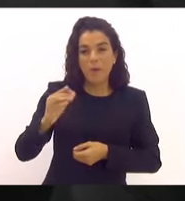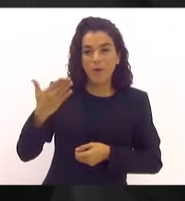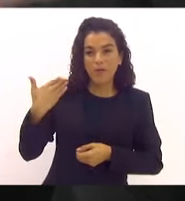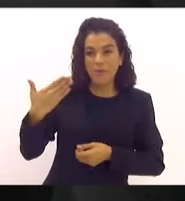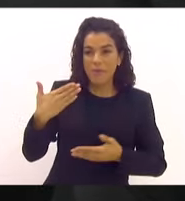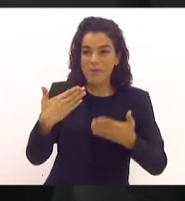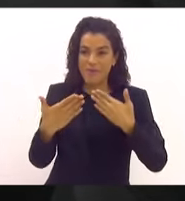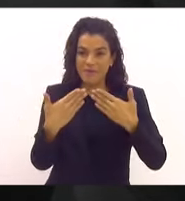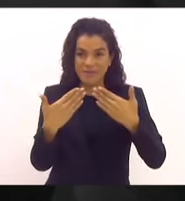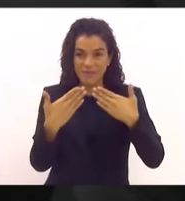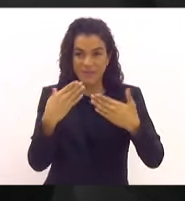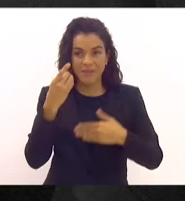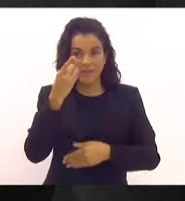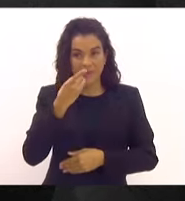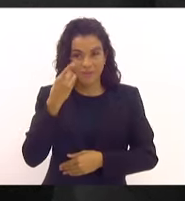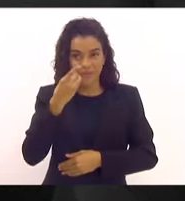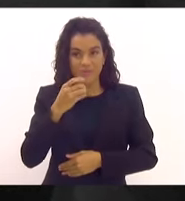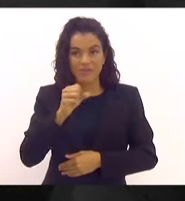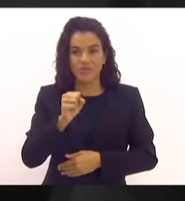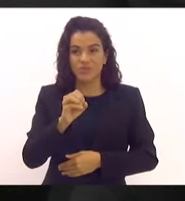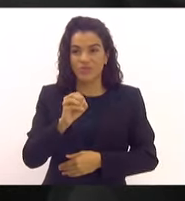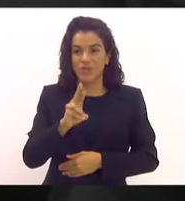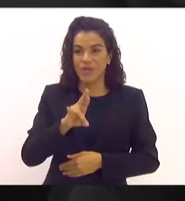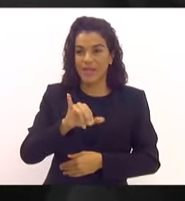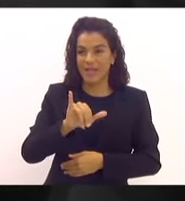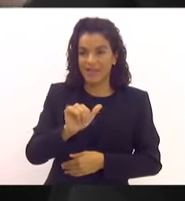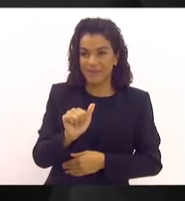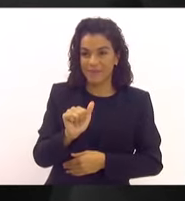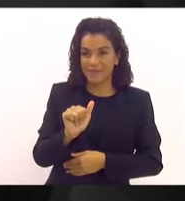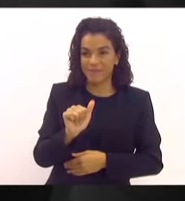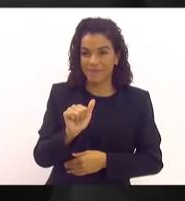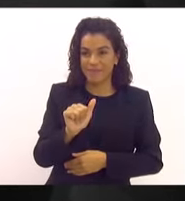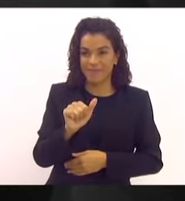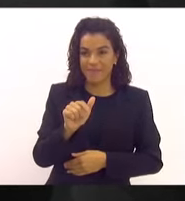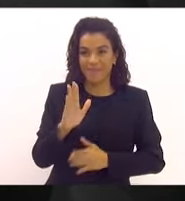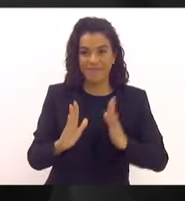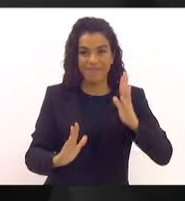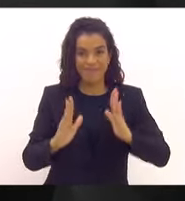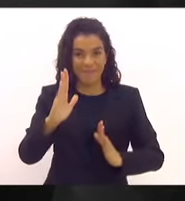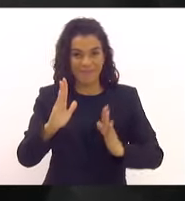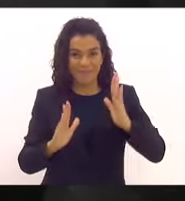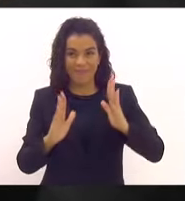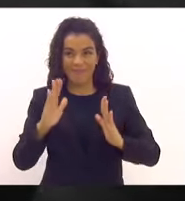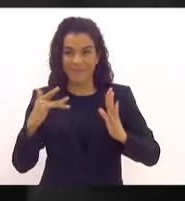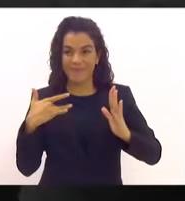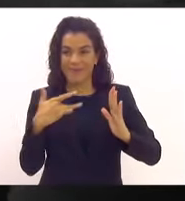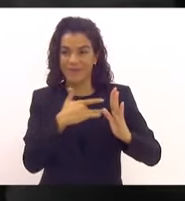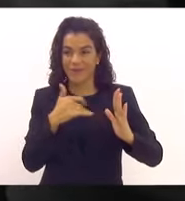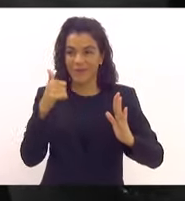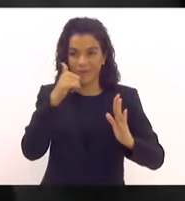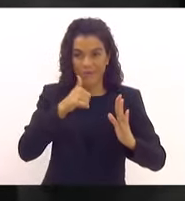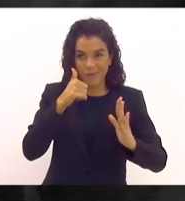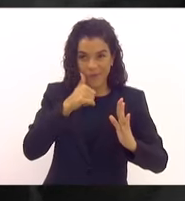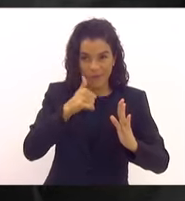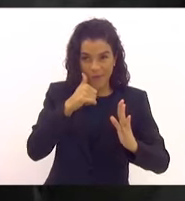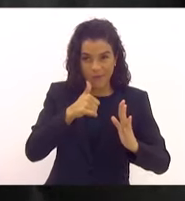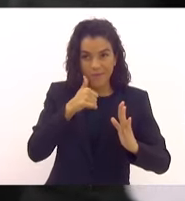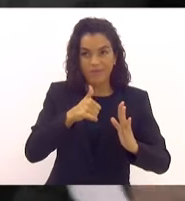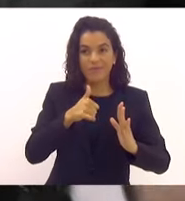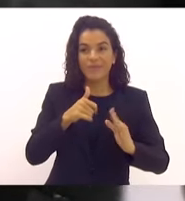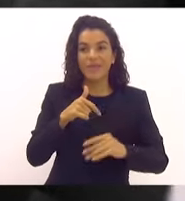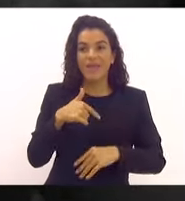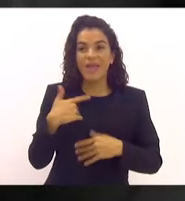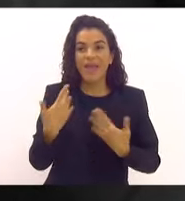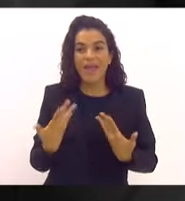a deputada federal Soraya Santos, essa fase, né, da saúde da mulher, como já bem destacou, ela